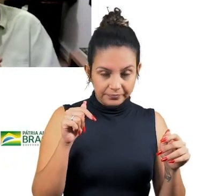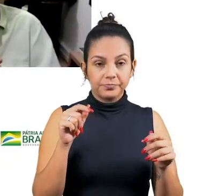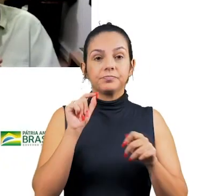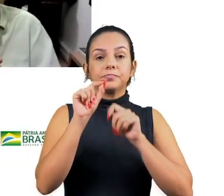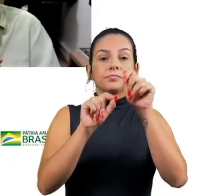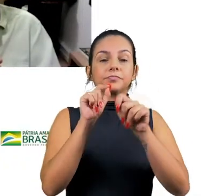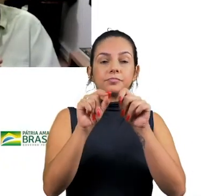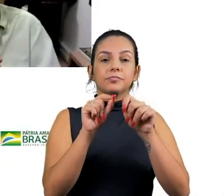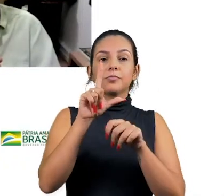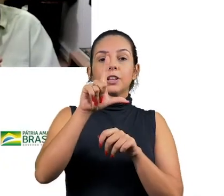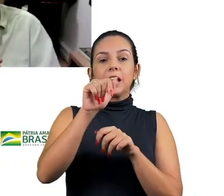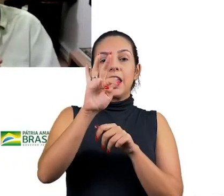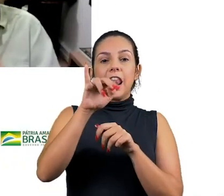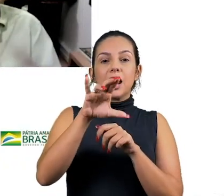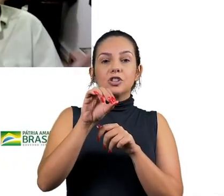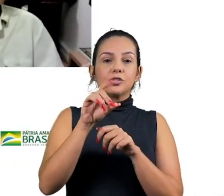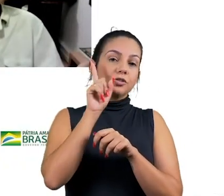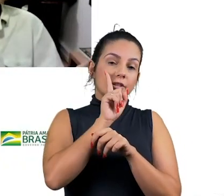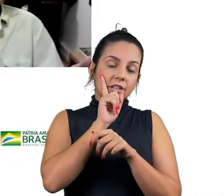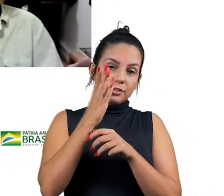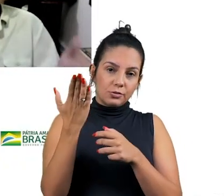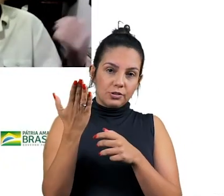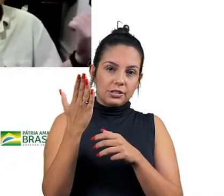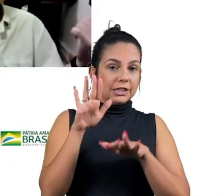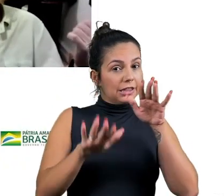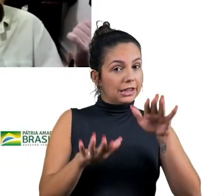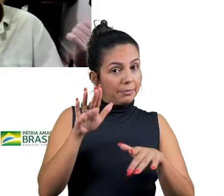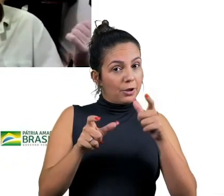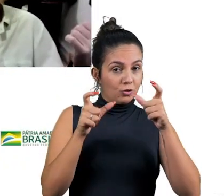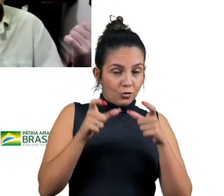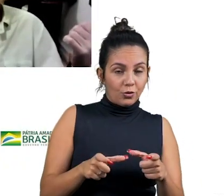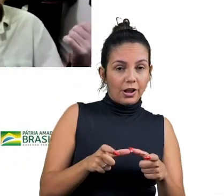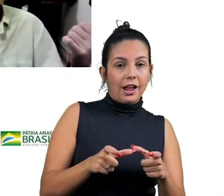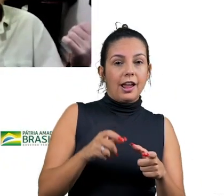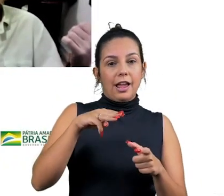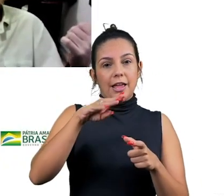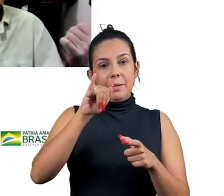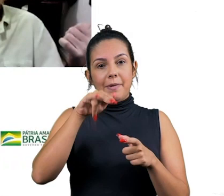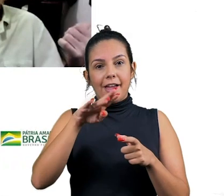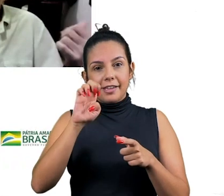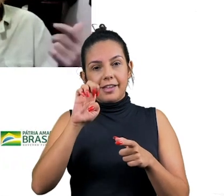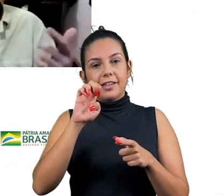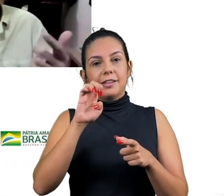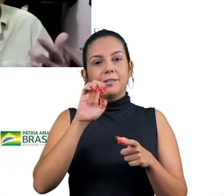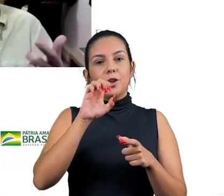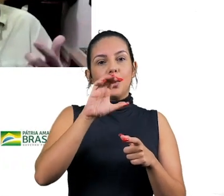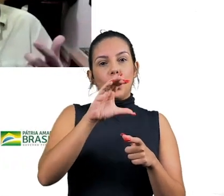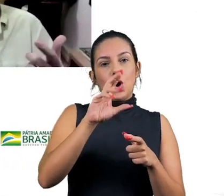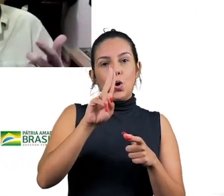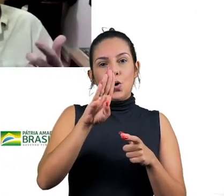Quem é latino nos Estados Unidos? Depende do lugar. Em Miami são cubanos, em Nova York são